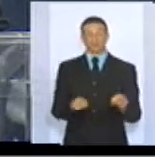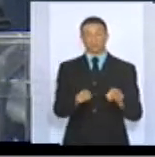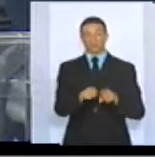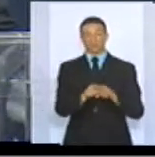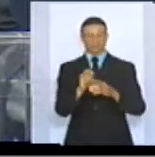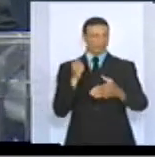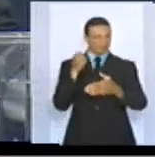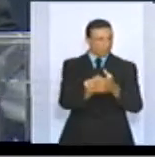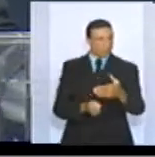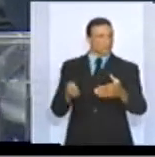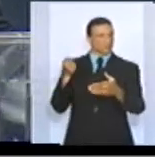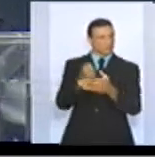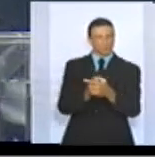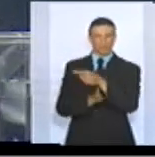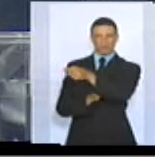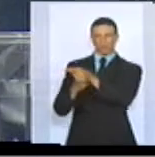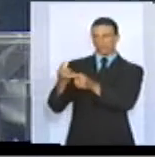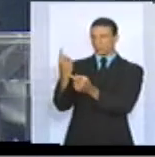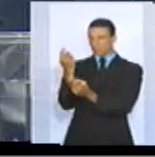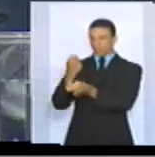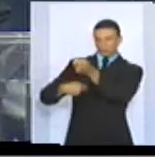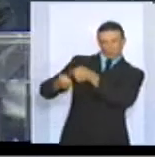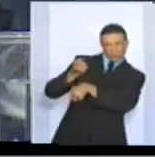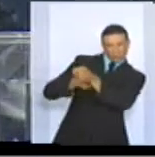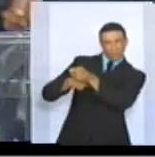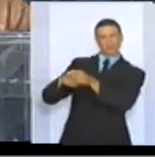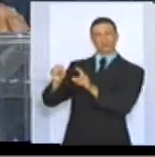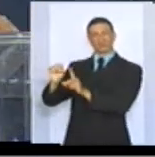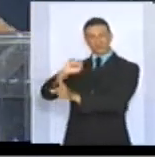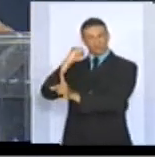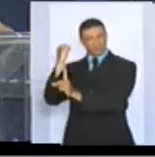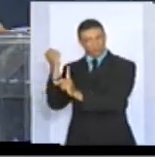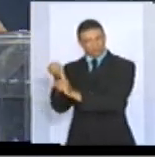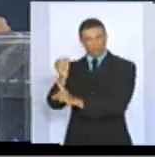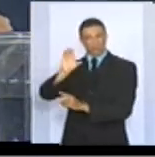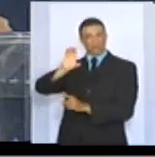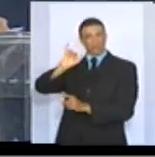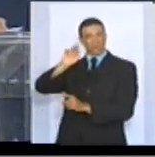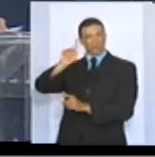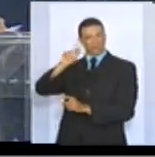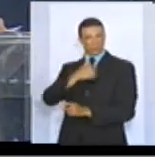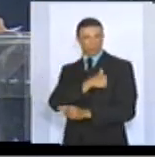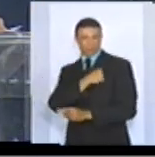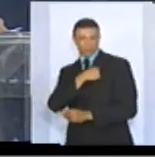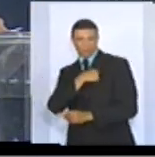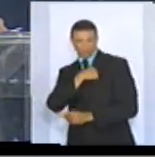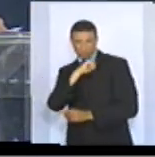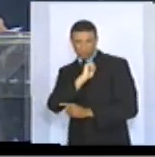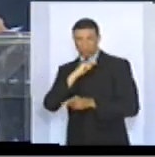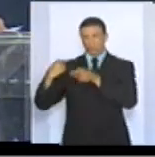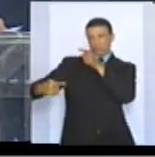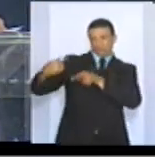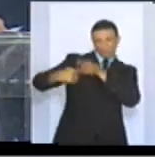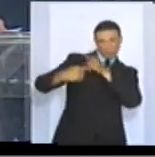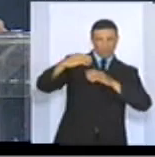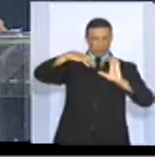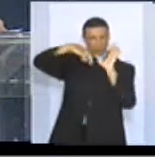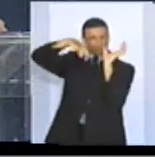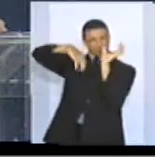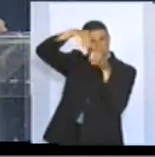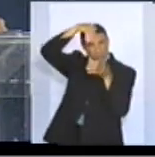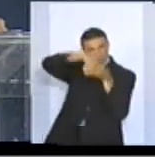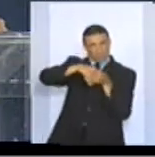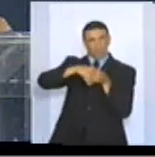ampla pactuação dos agentes econômicos, da sociedade civil e de todas as representações políticas no Congresso Nacional. Portanto,